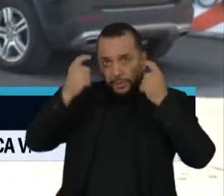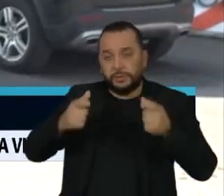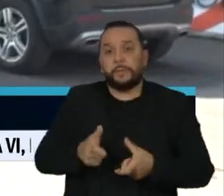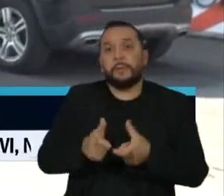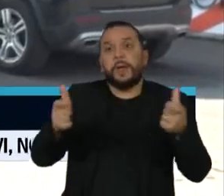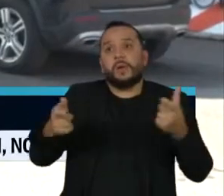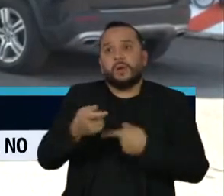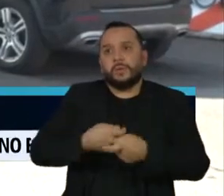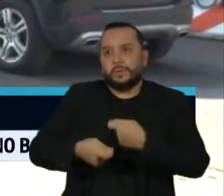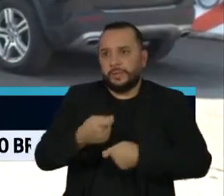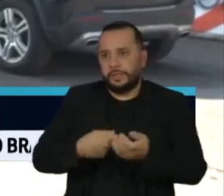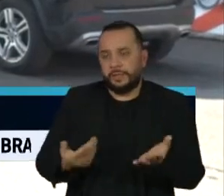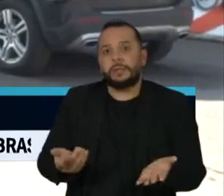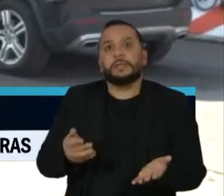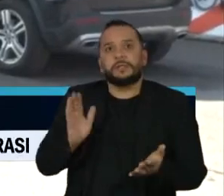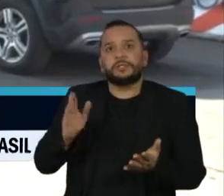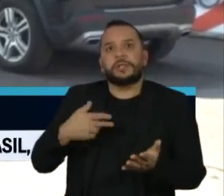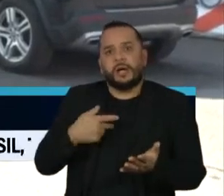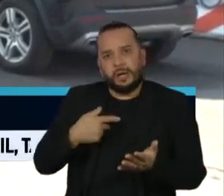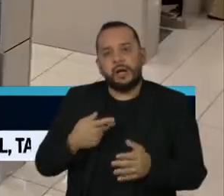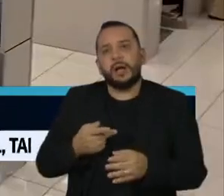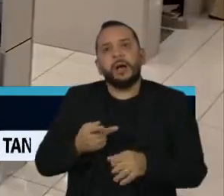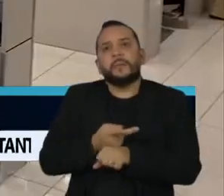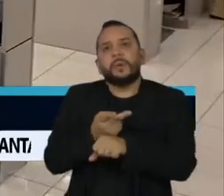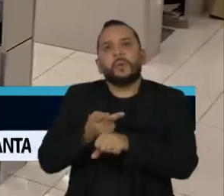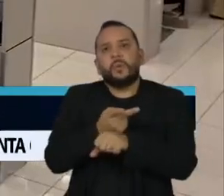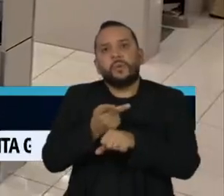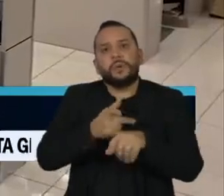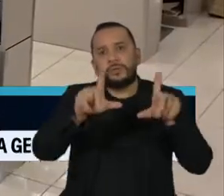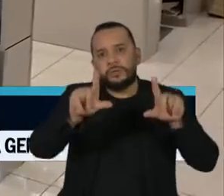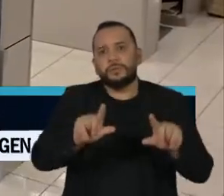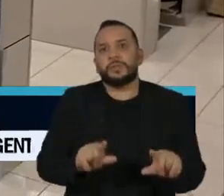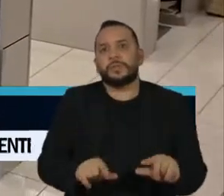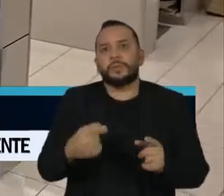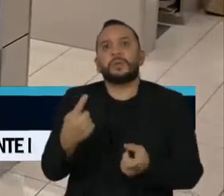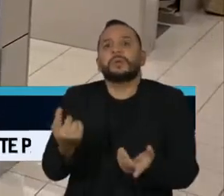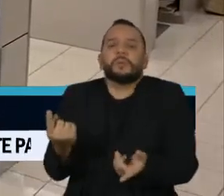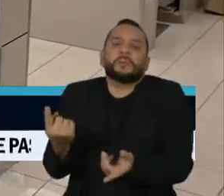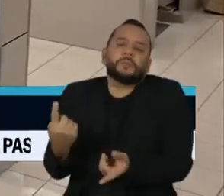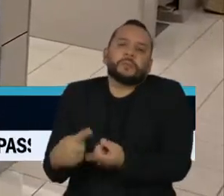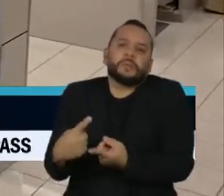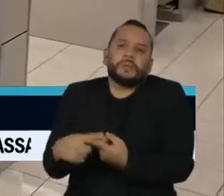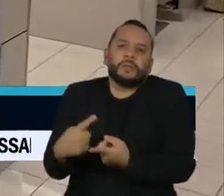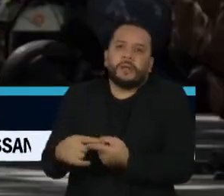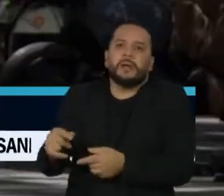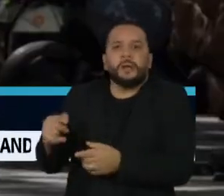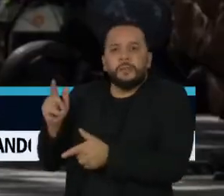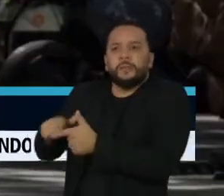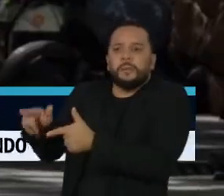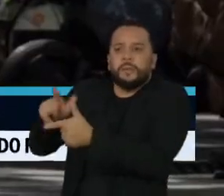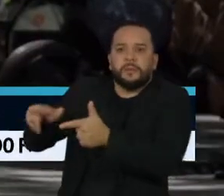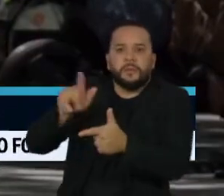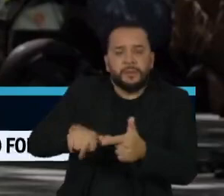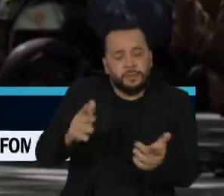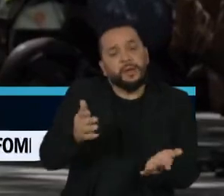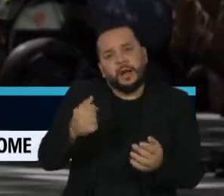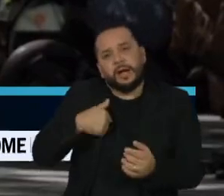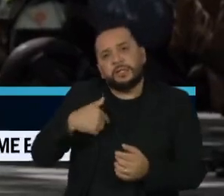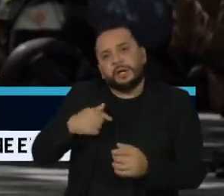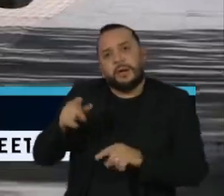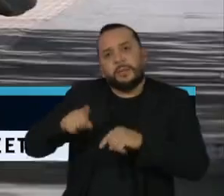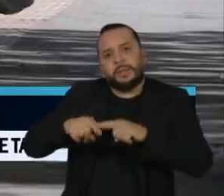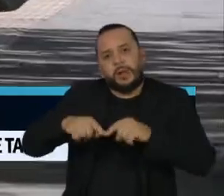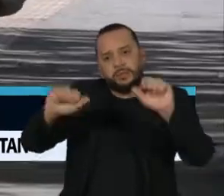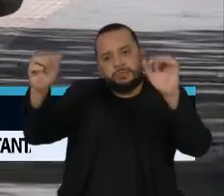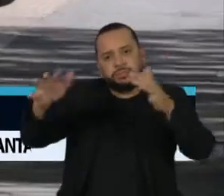a demanda caiu fortemente por conta das sucessivas crises o que provocou um choque na oferta de produtos a China por exemplo